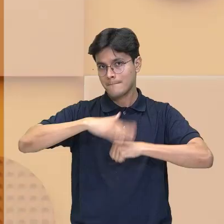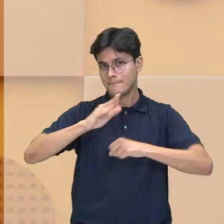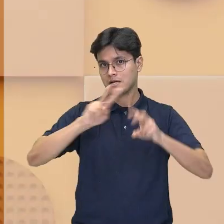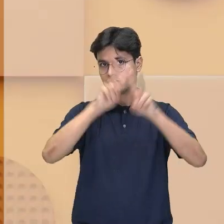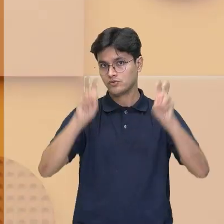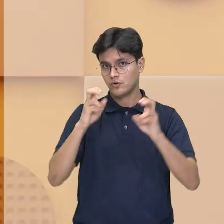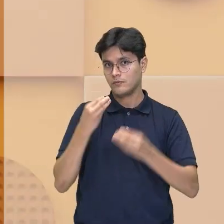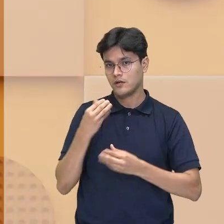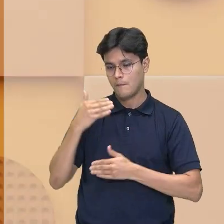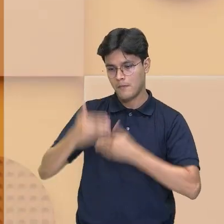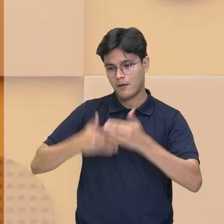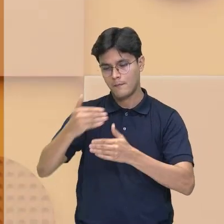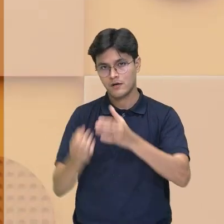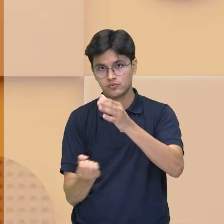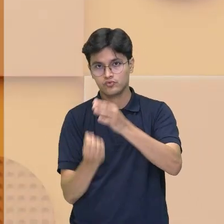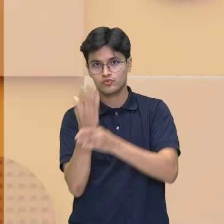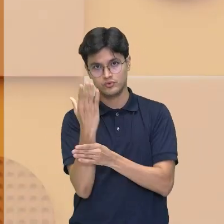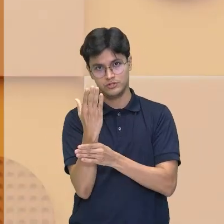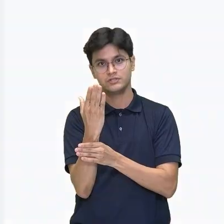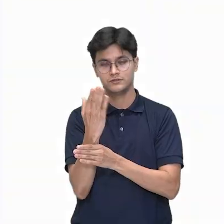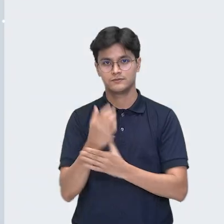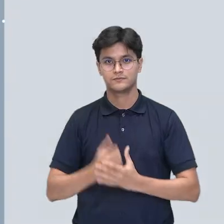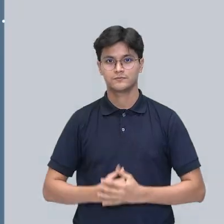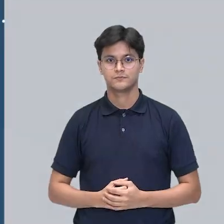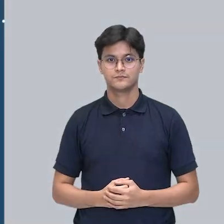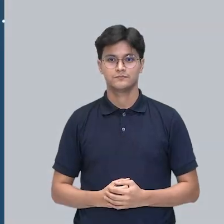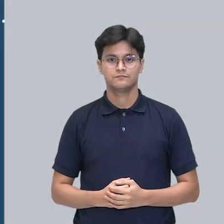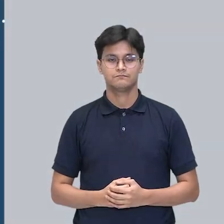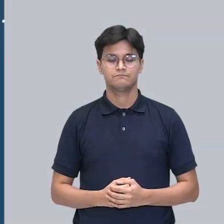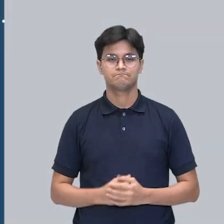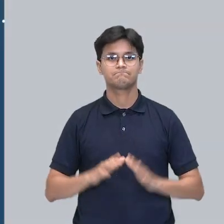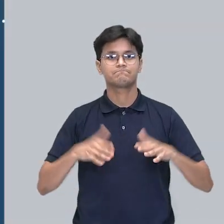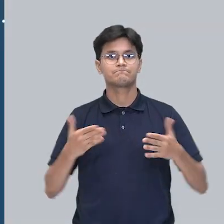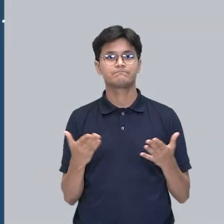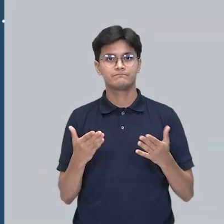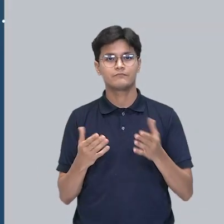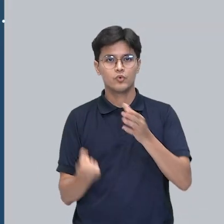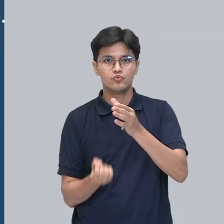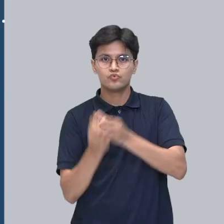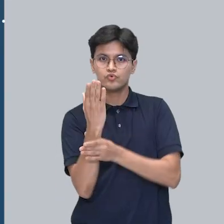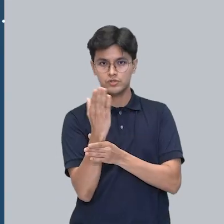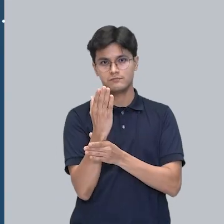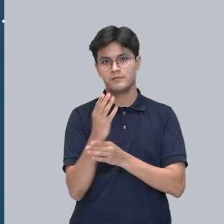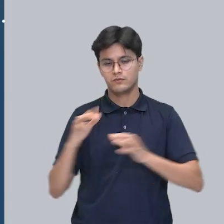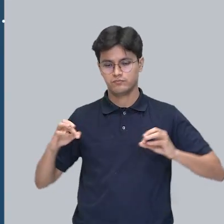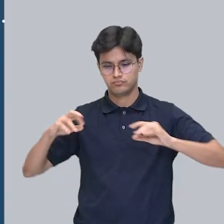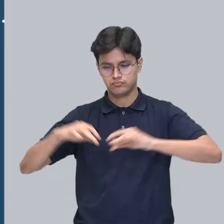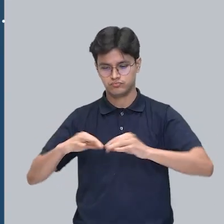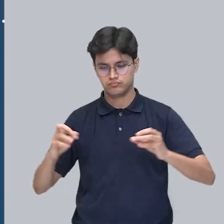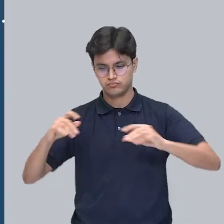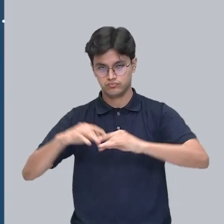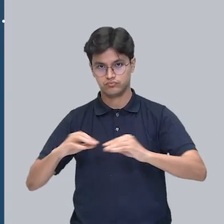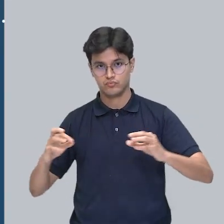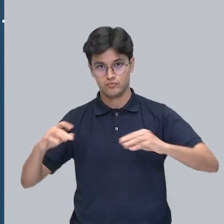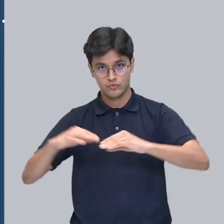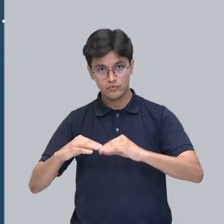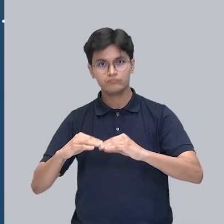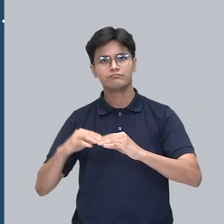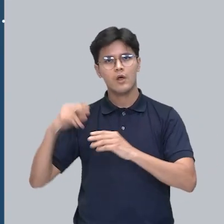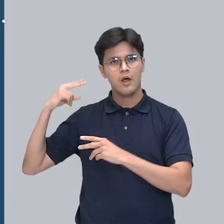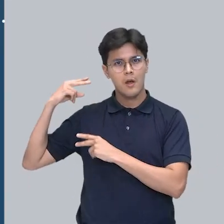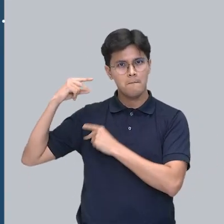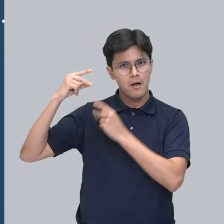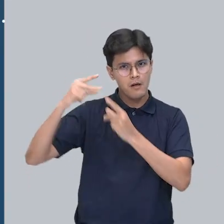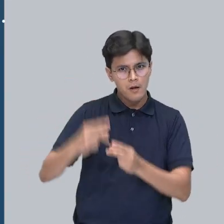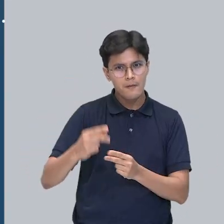formação dessas bacias sedimentares. A formação das bacias sedimentares. Há milhões de anos ocorreu a formação